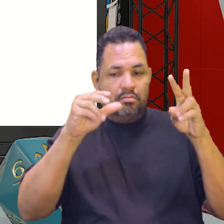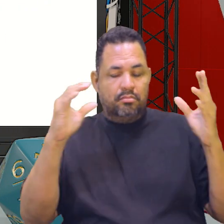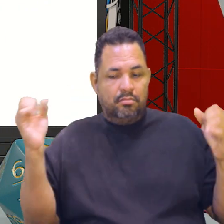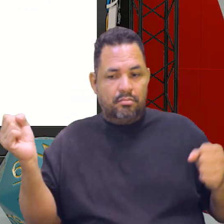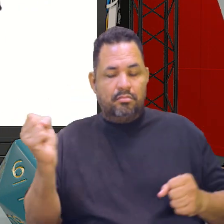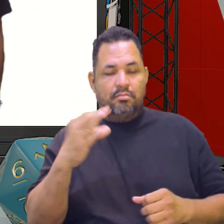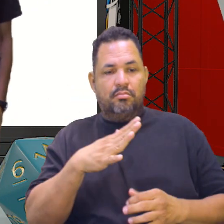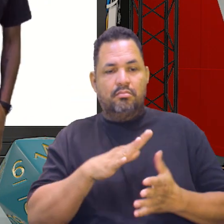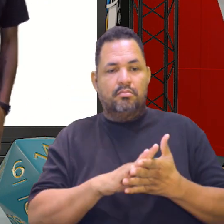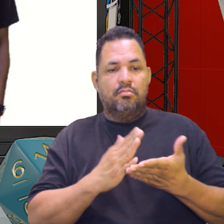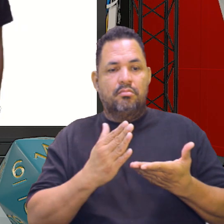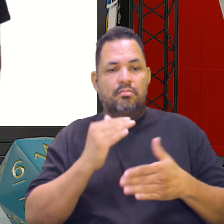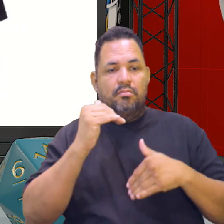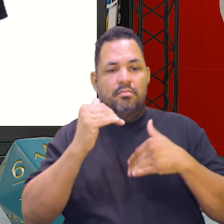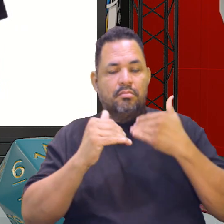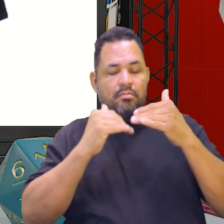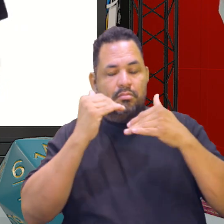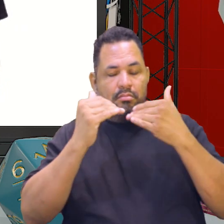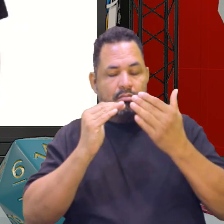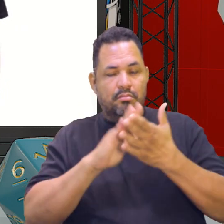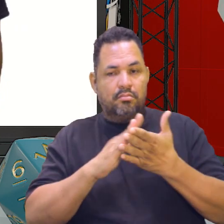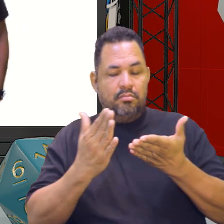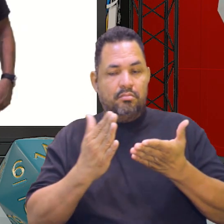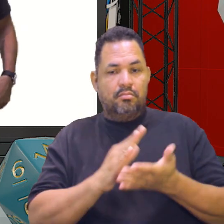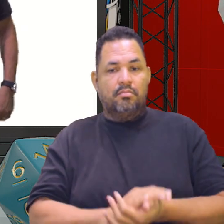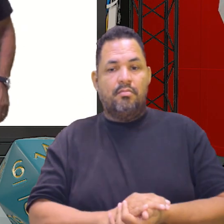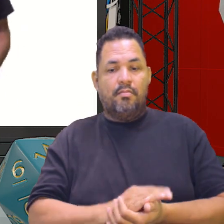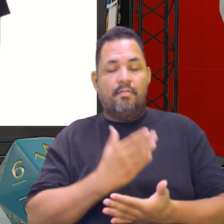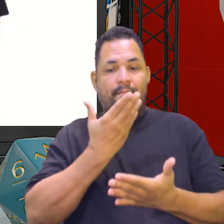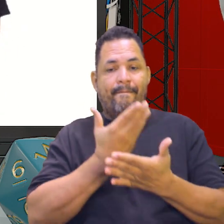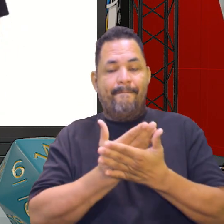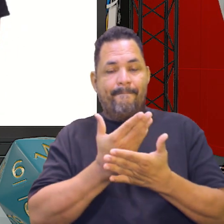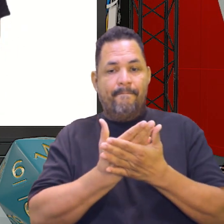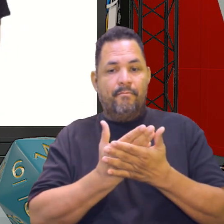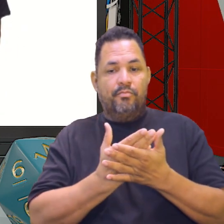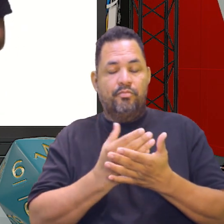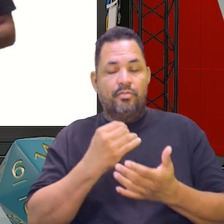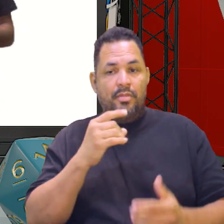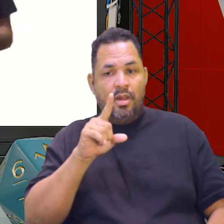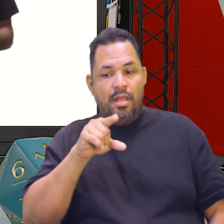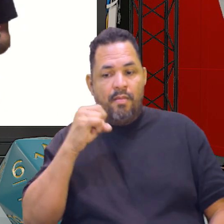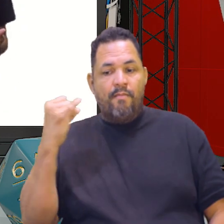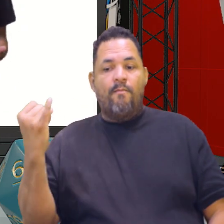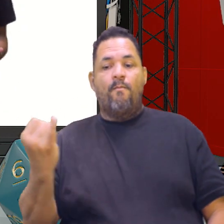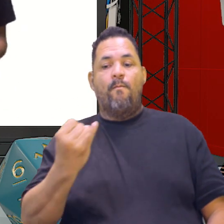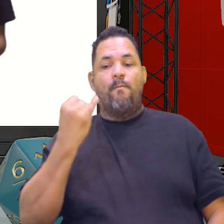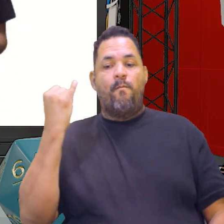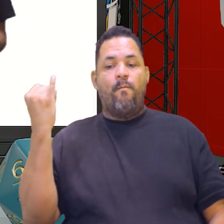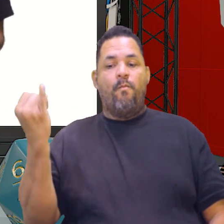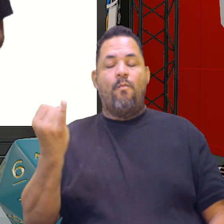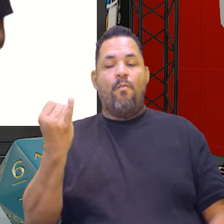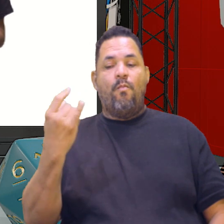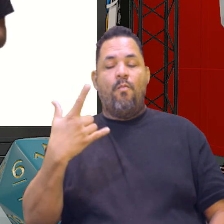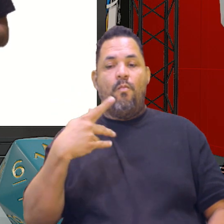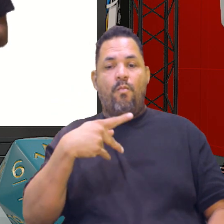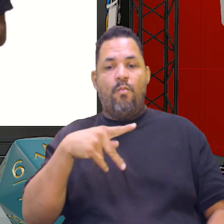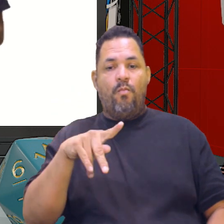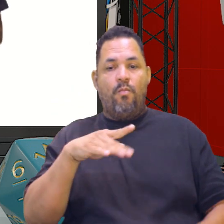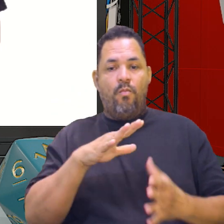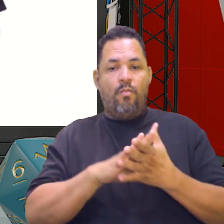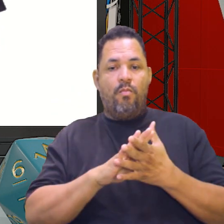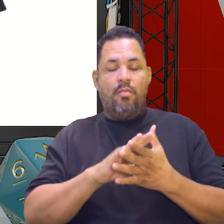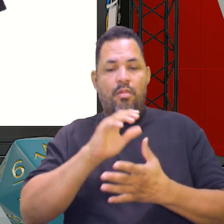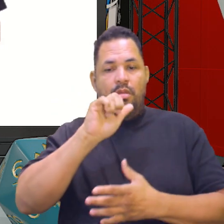novo para vocês, então a gente trabalha de uma maneira bem tranquila, tá? E é uma aula que dá um destaque importantíssimo para